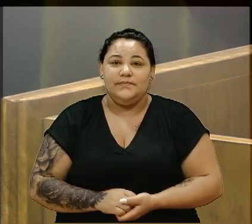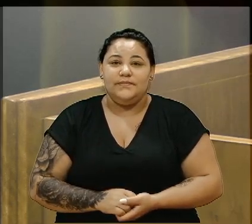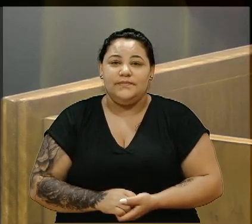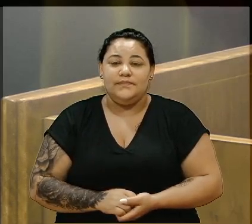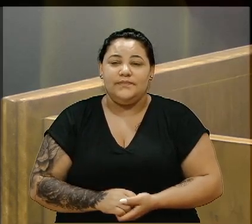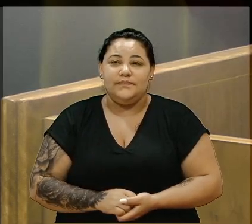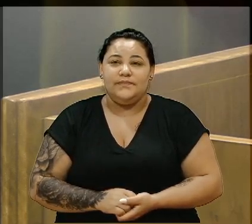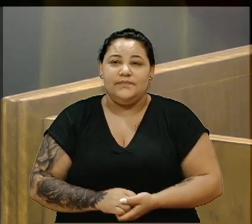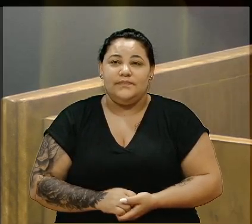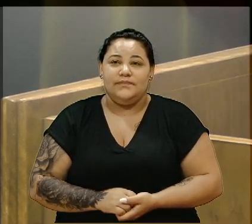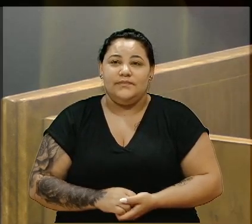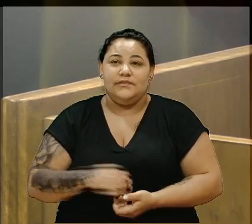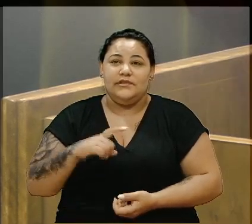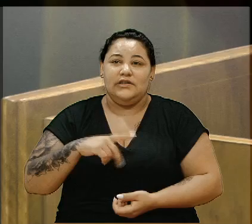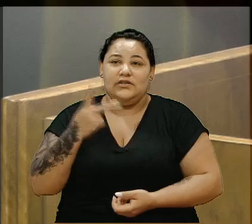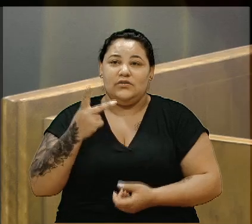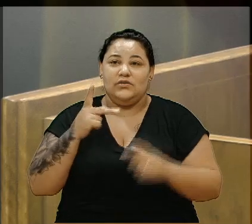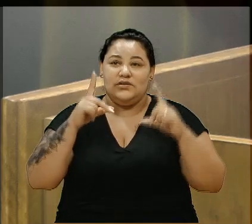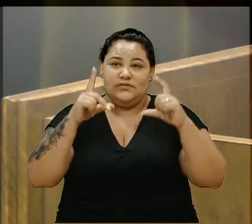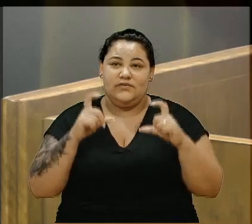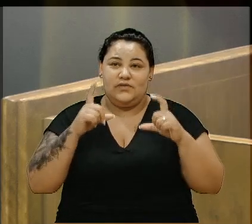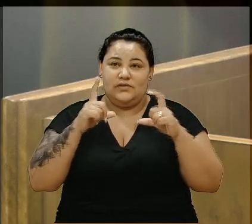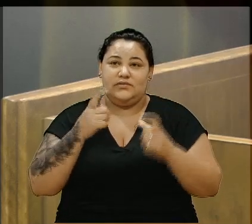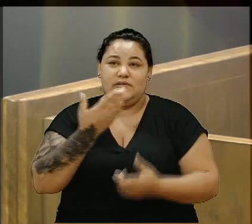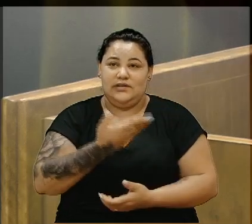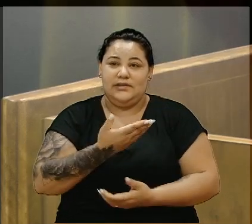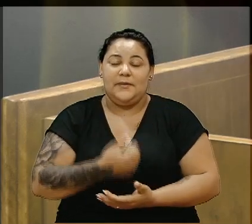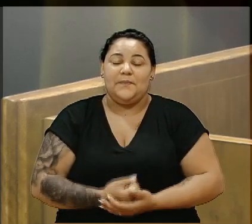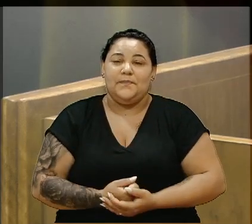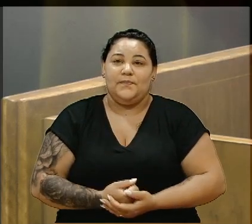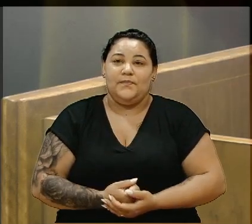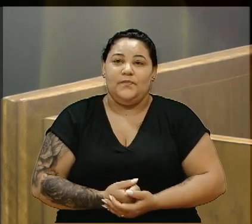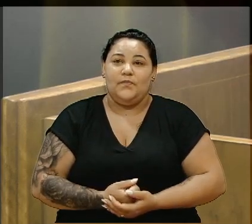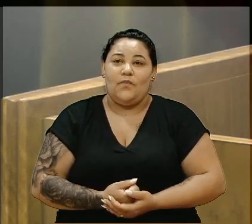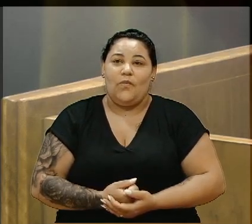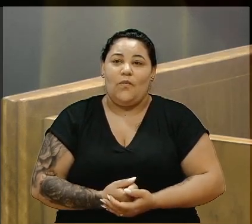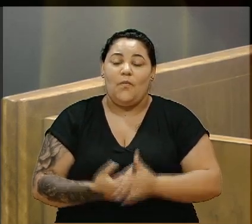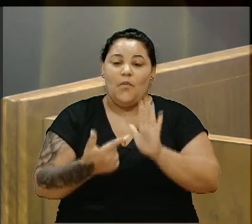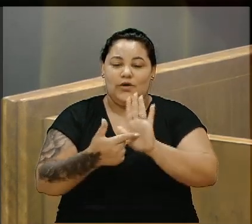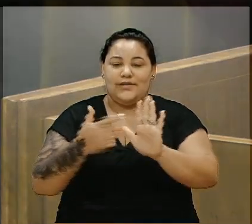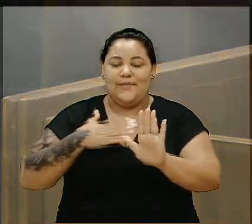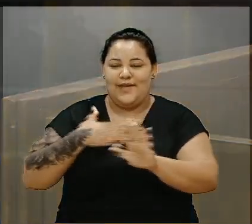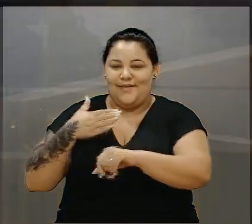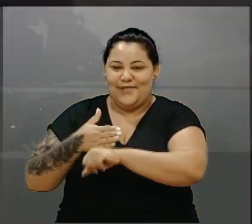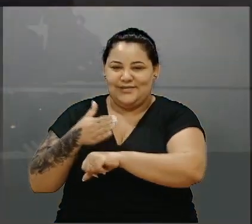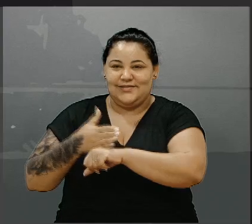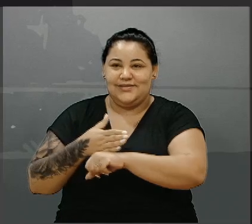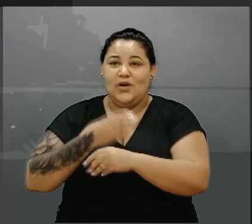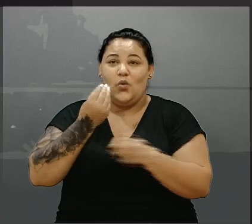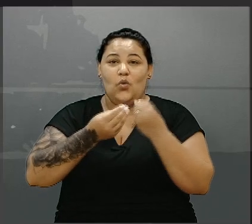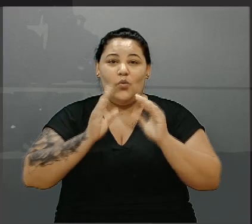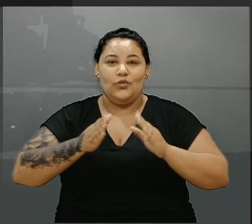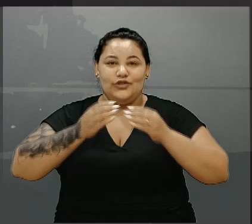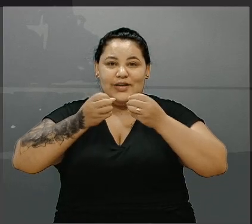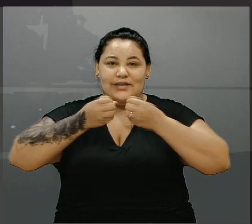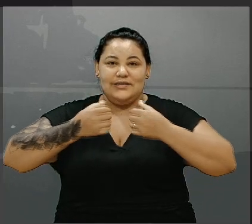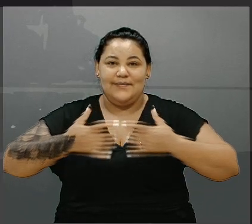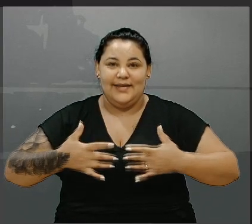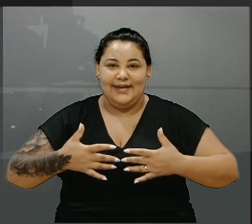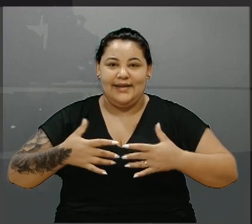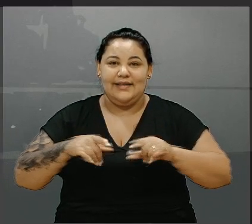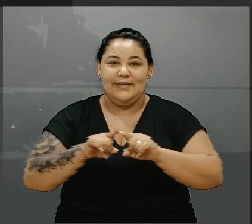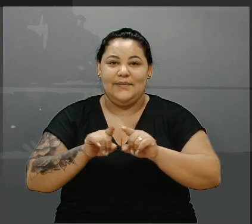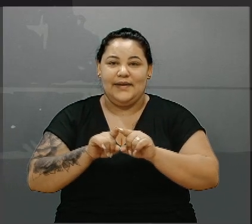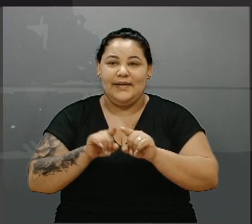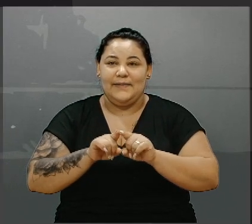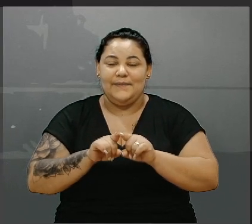só quero dizer que tem 2 fotos ali, uma que mostra, né, a minha participação, como eu disse, é distante, né, dos